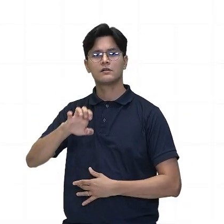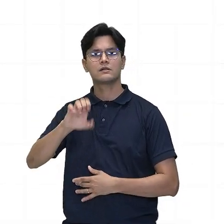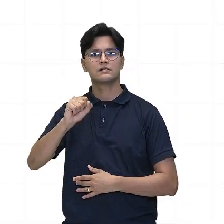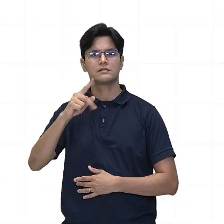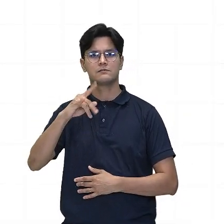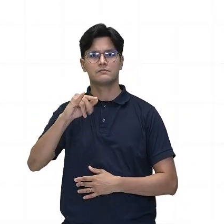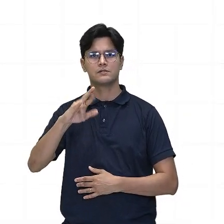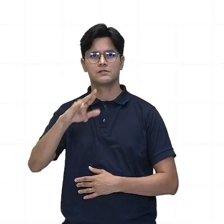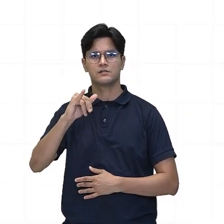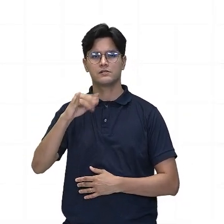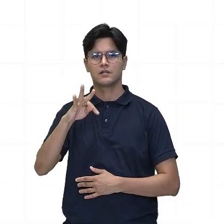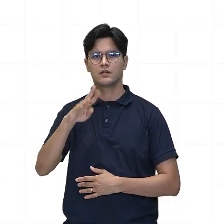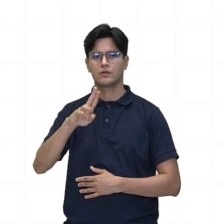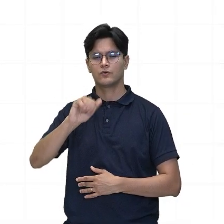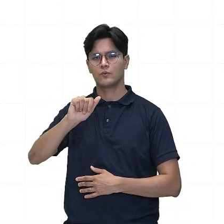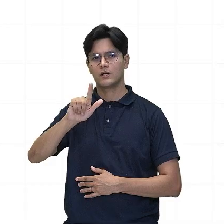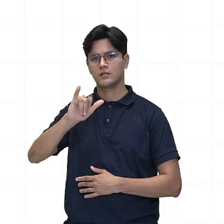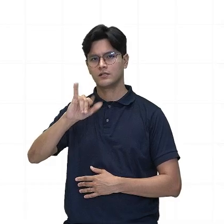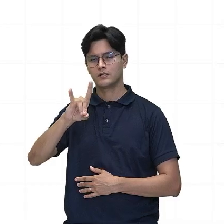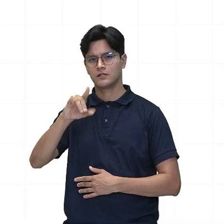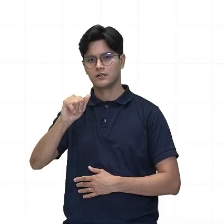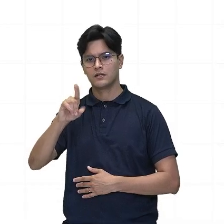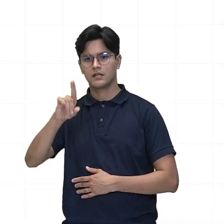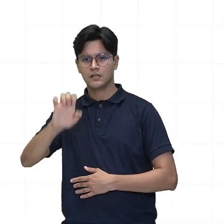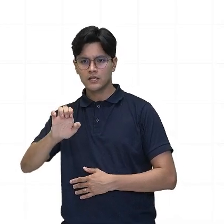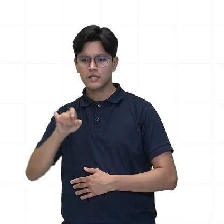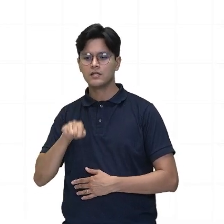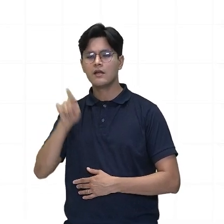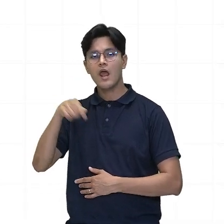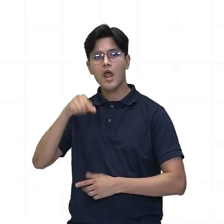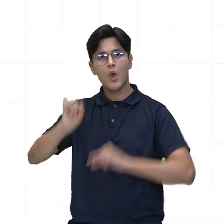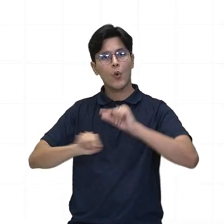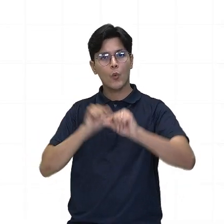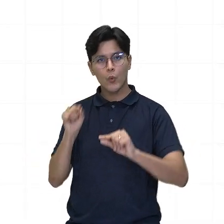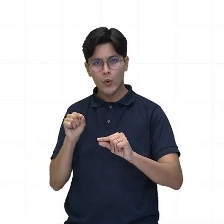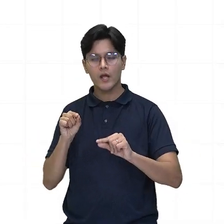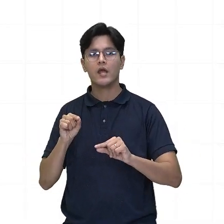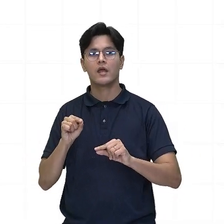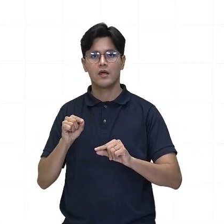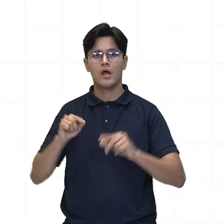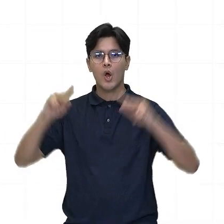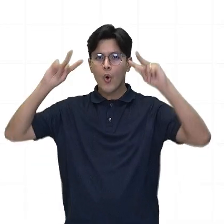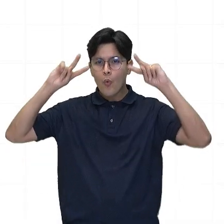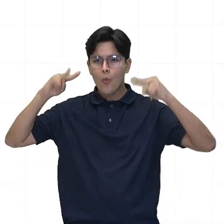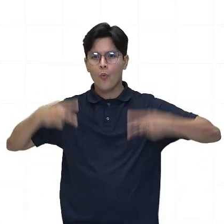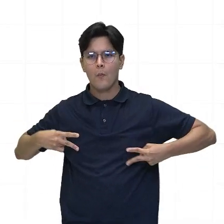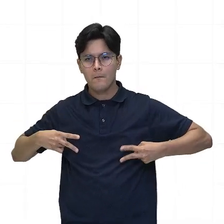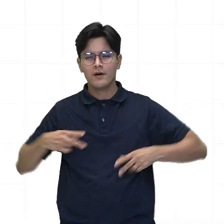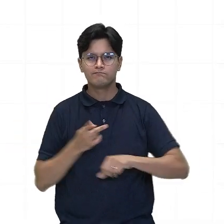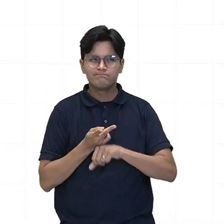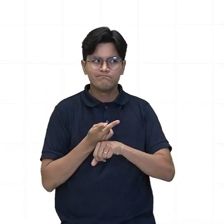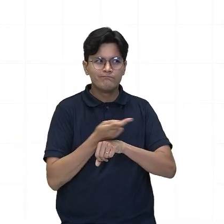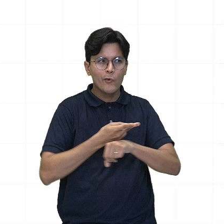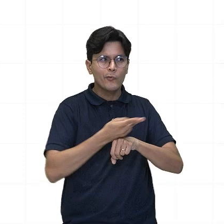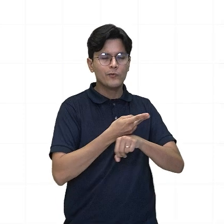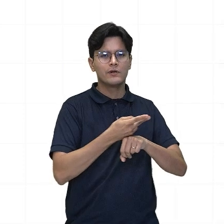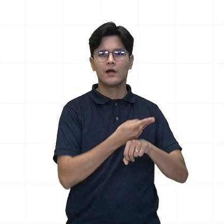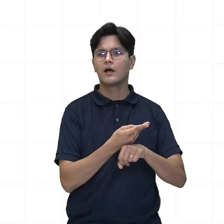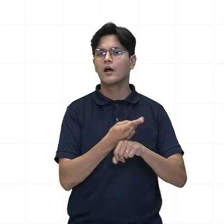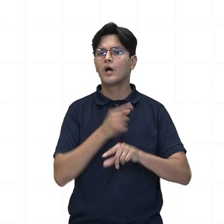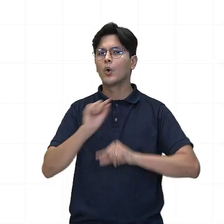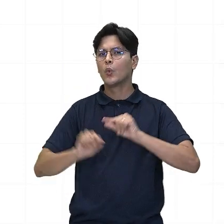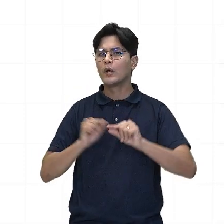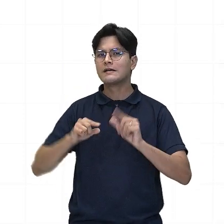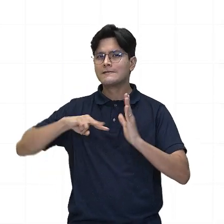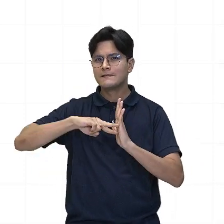a dimensão da busca, a busca humana por um significado maior para a vida, conectando-se a algo além de